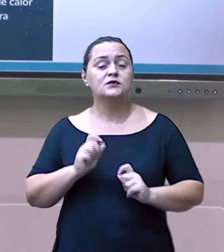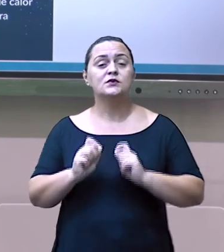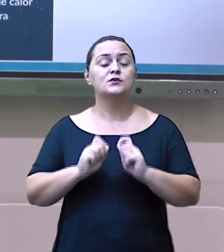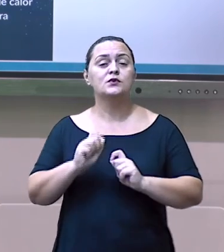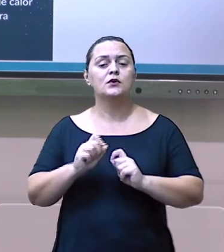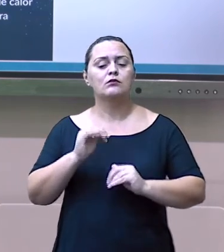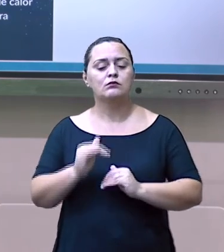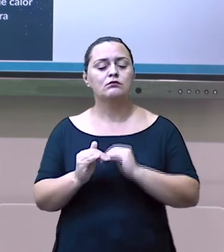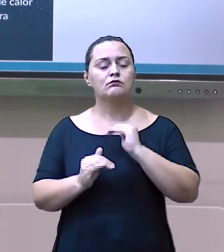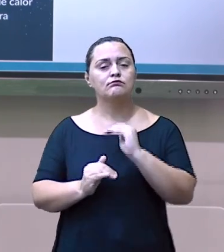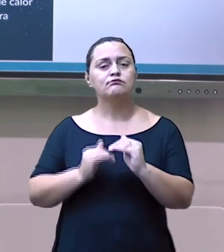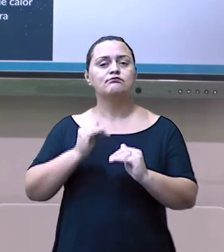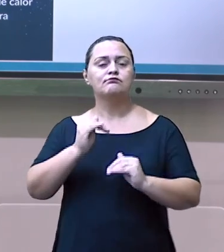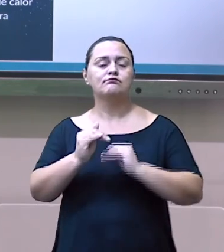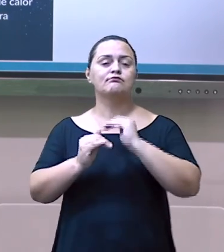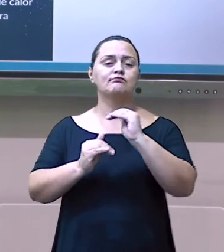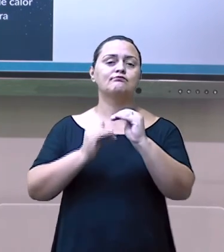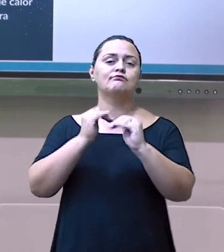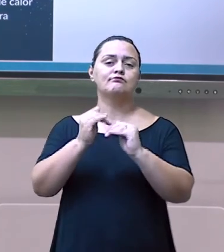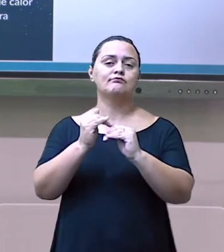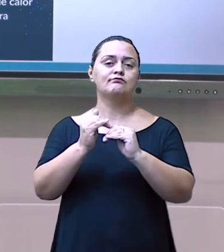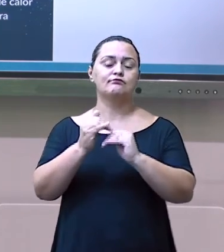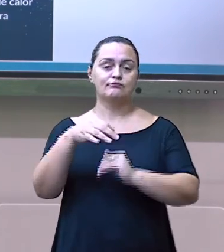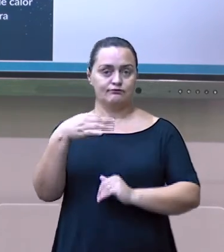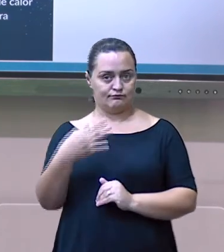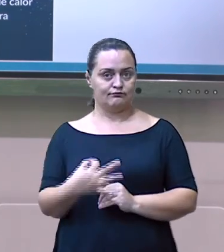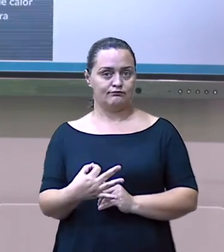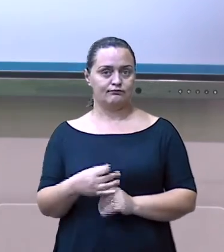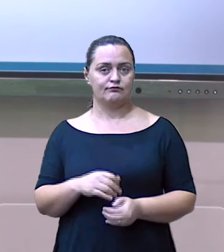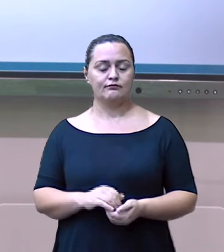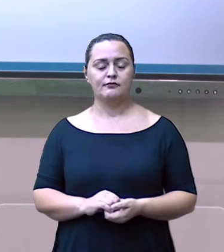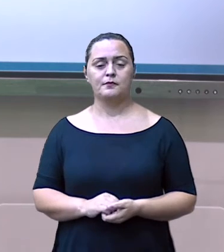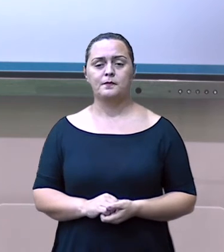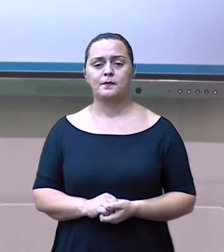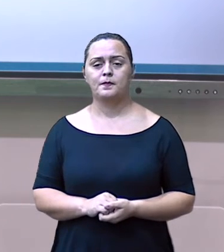mais confortável. Ok?